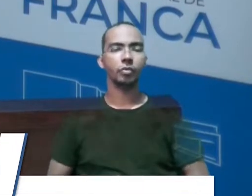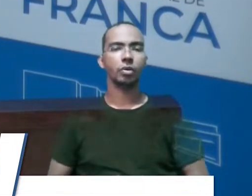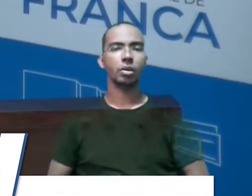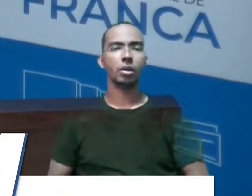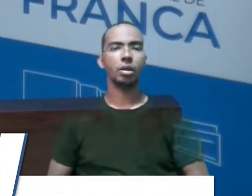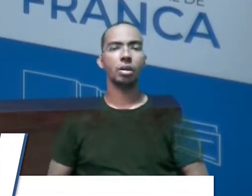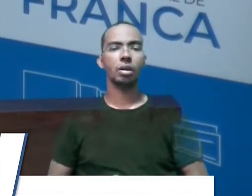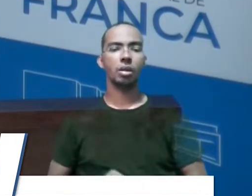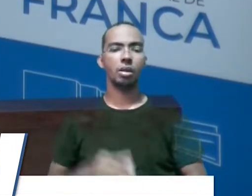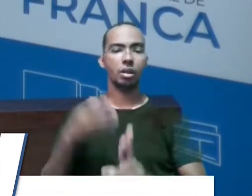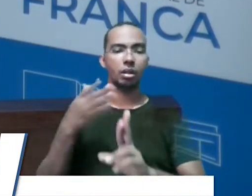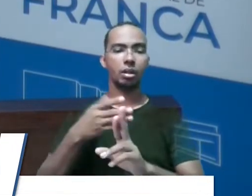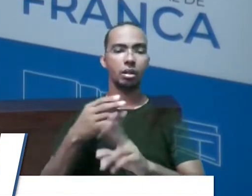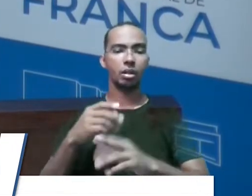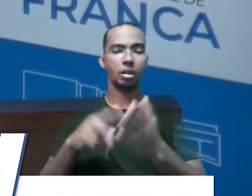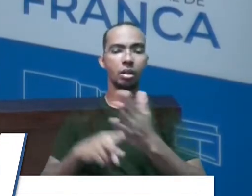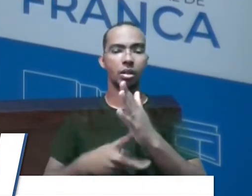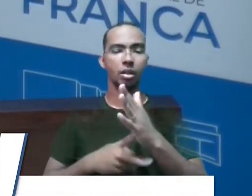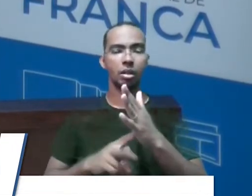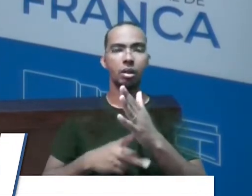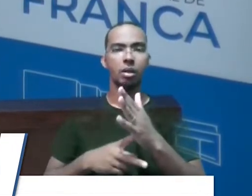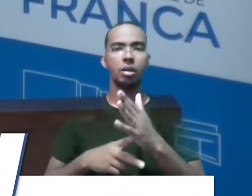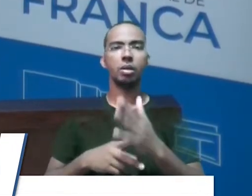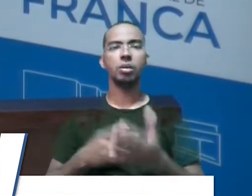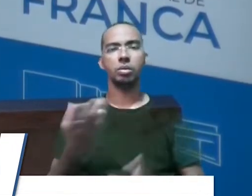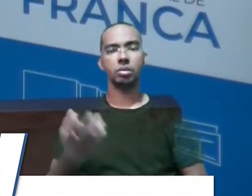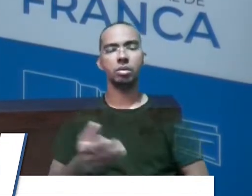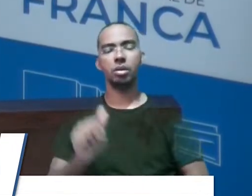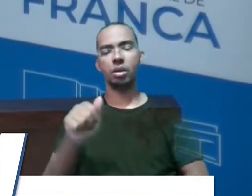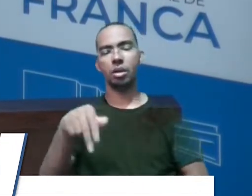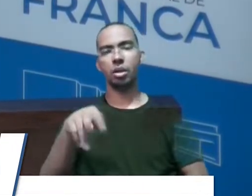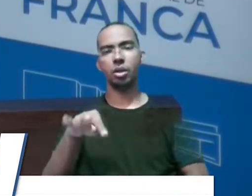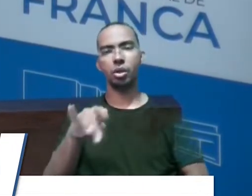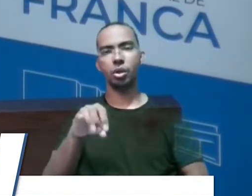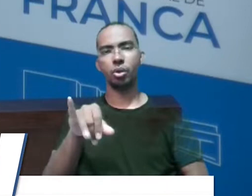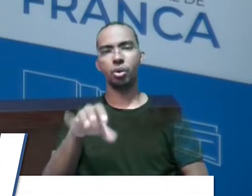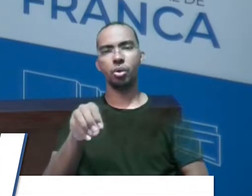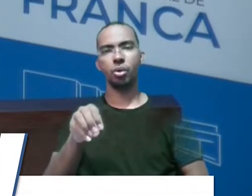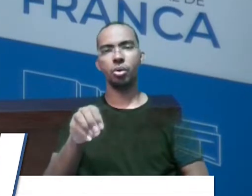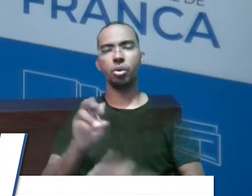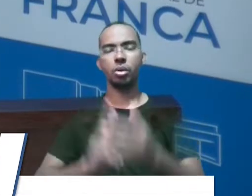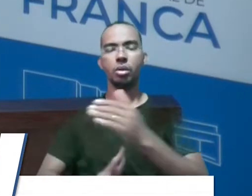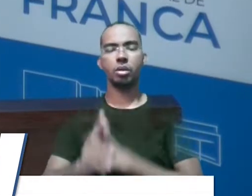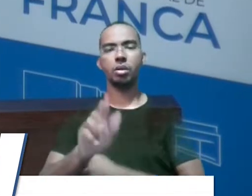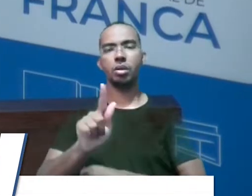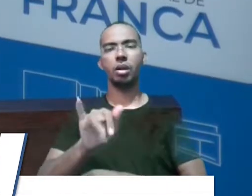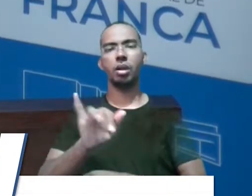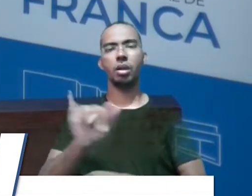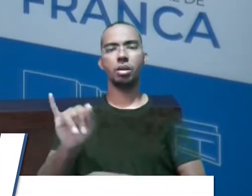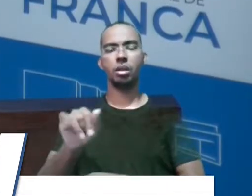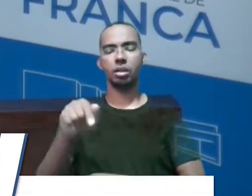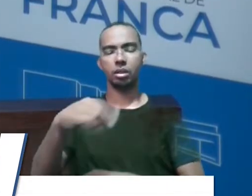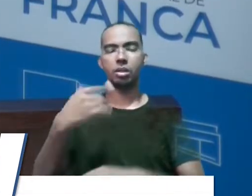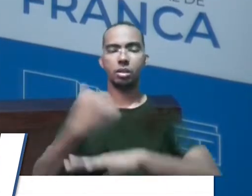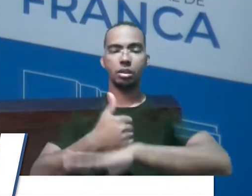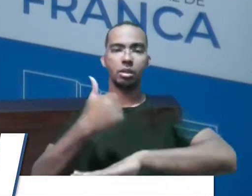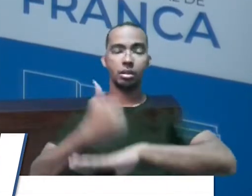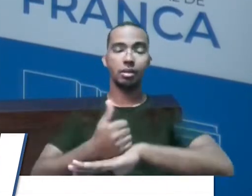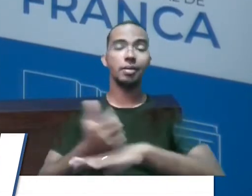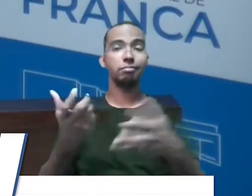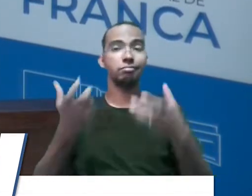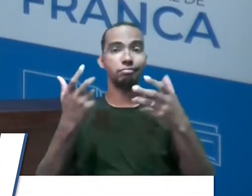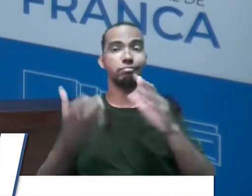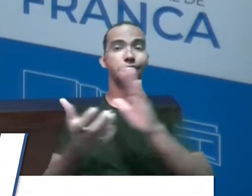representante do Sindicato de Conservação e Limpeza, o Antônio, que representa os garis da nossa cidade também. Quero